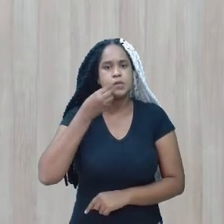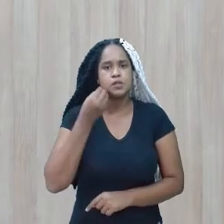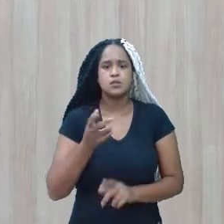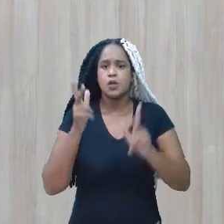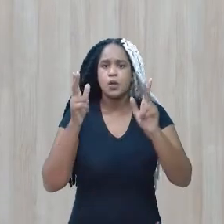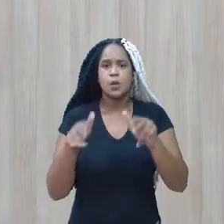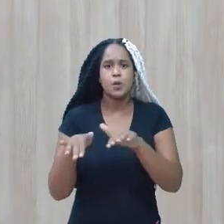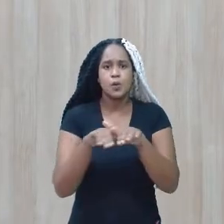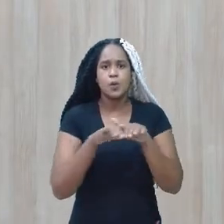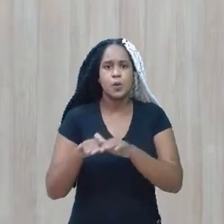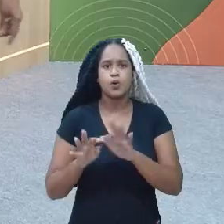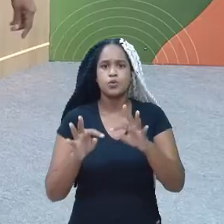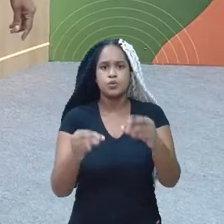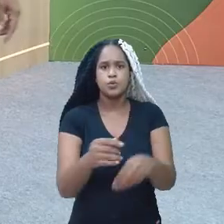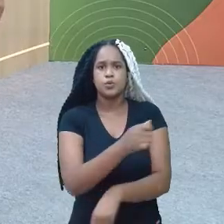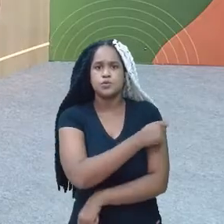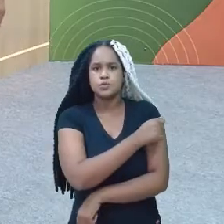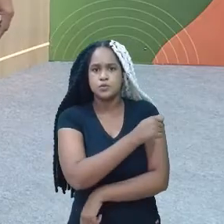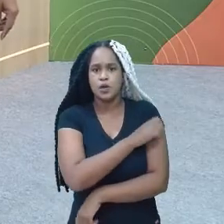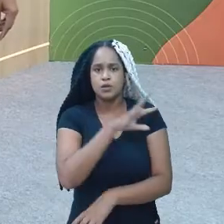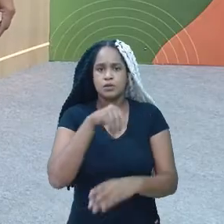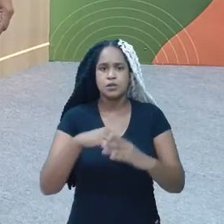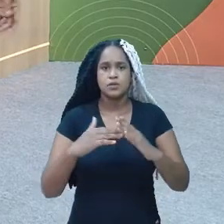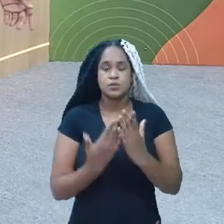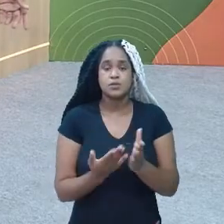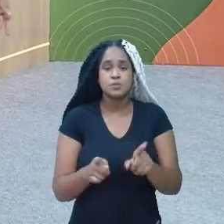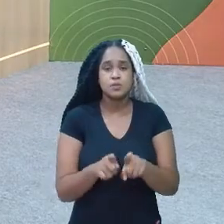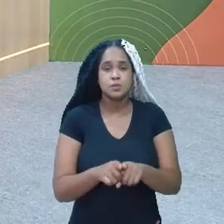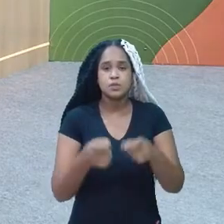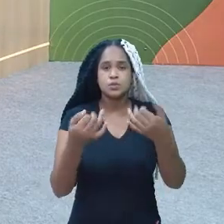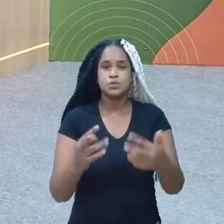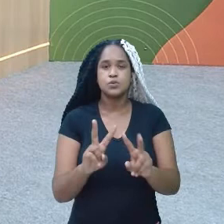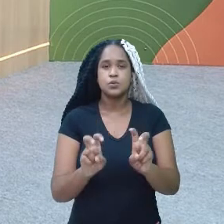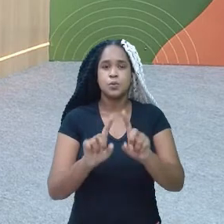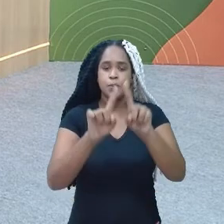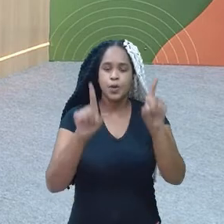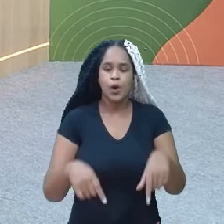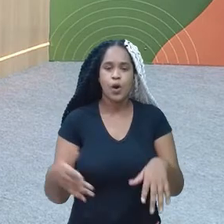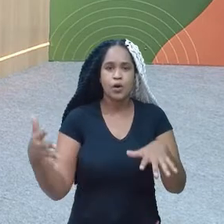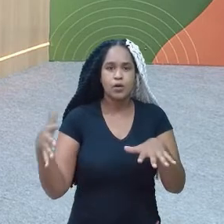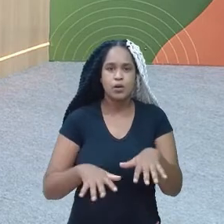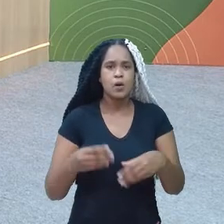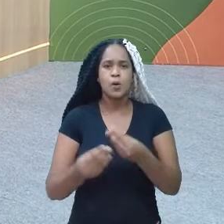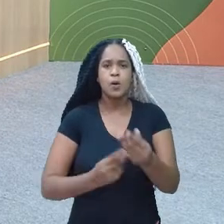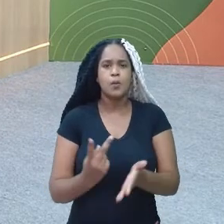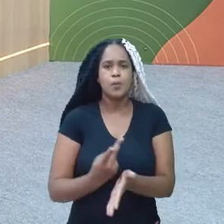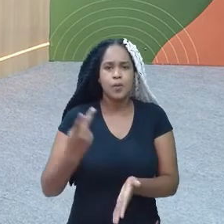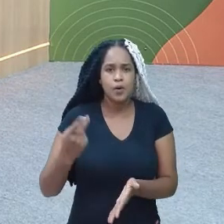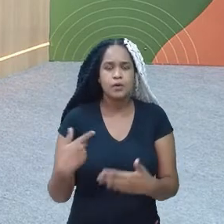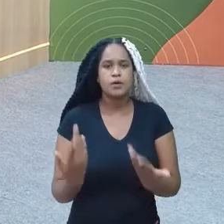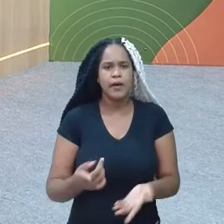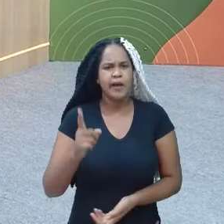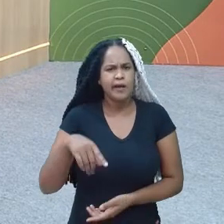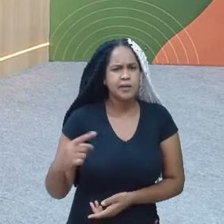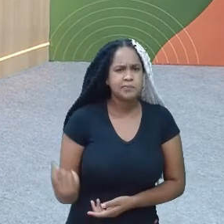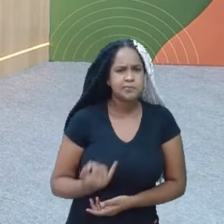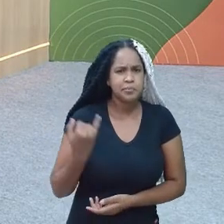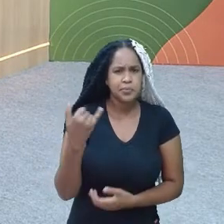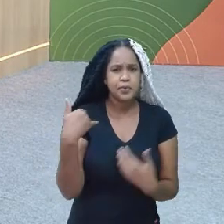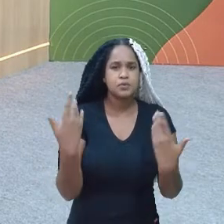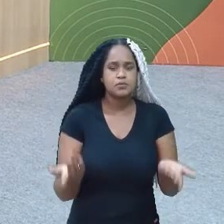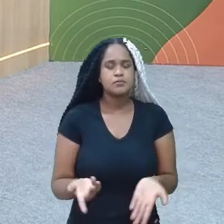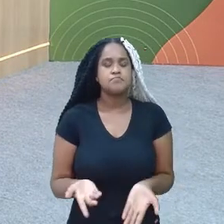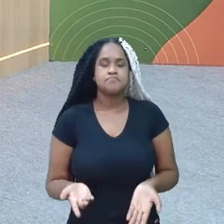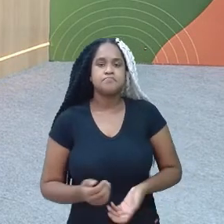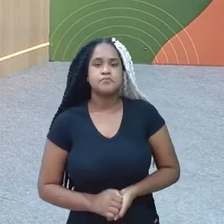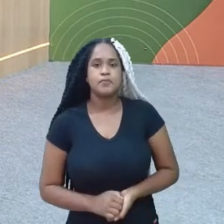estudantes. Também falamos sobre o projeto inclusivo. Como acontece esse projeto inclusivo? De fato é importante